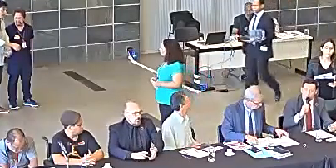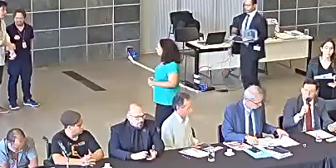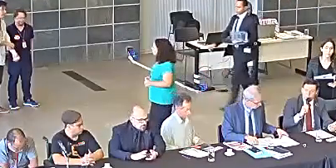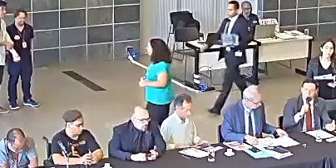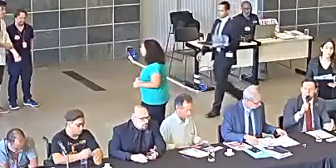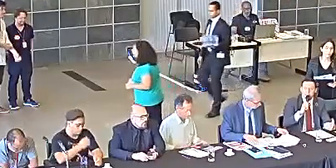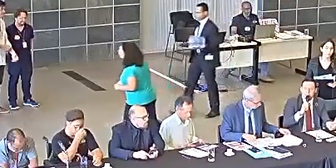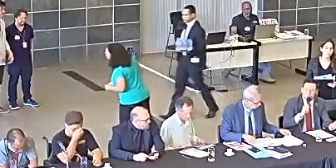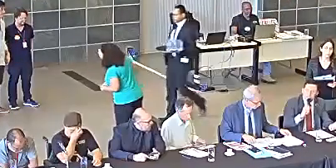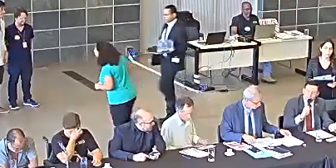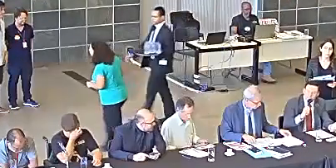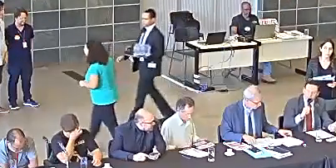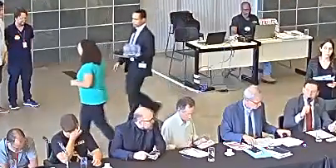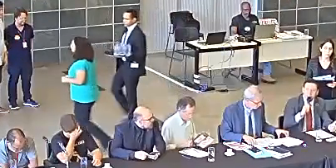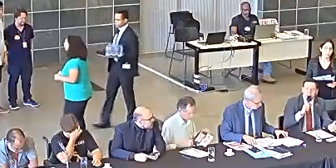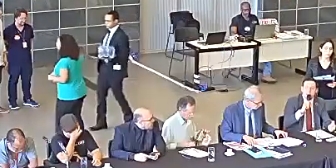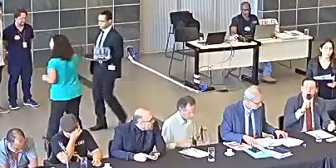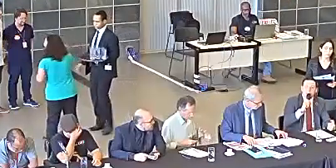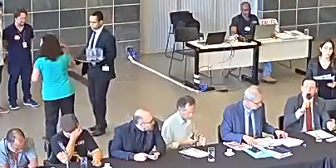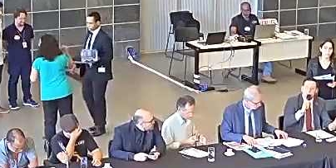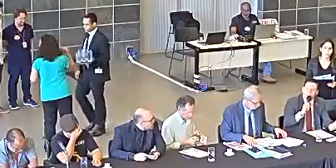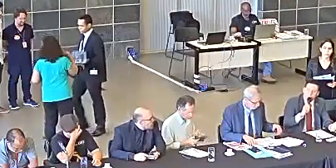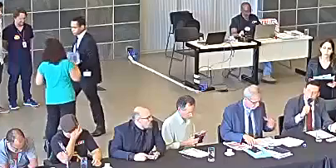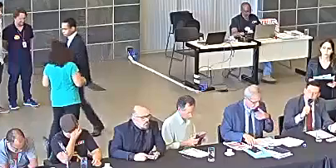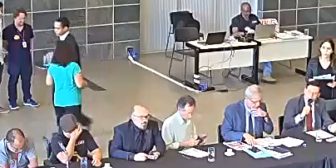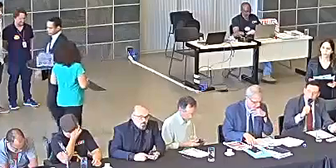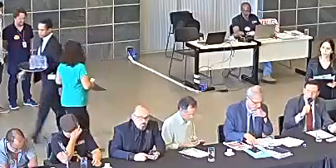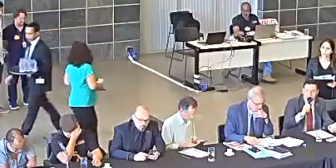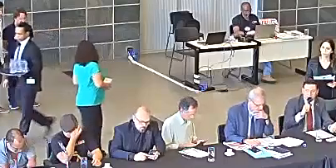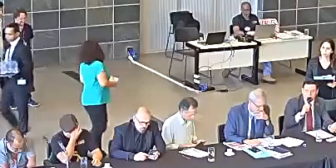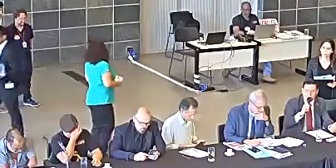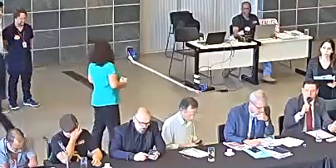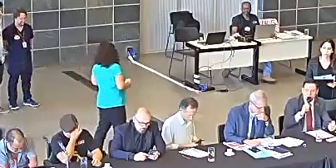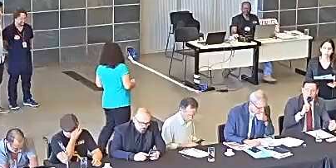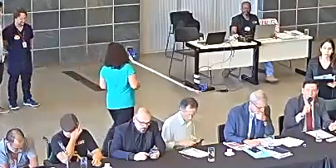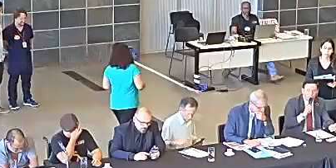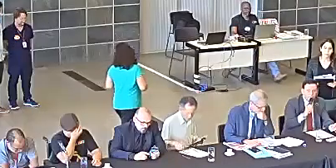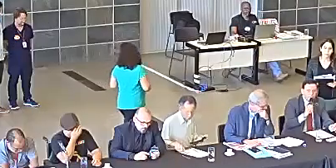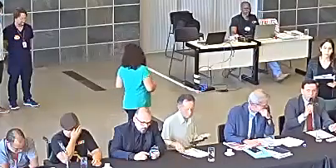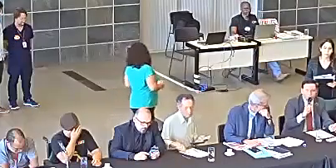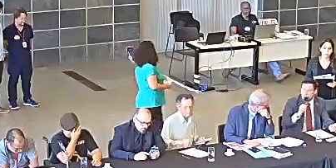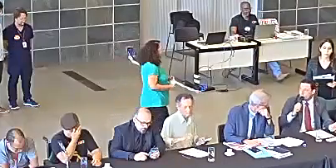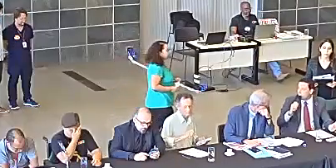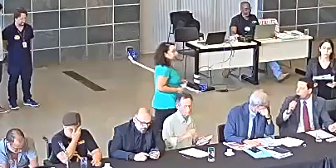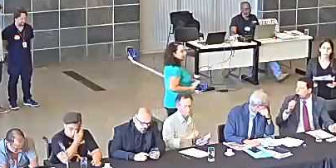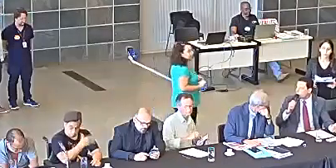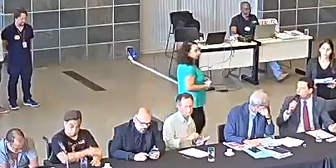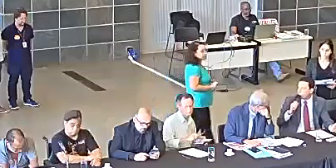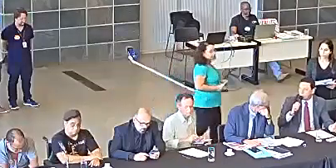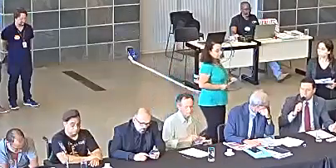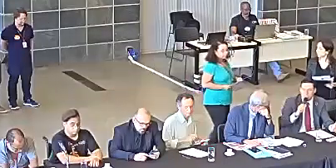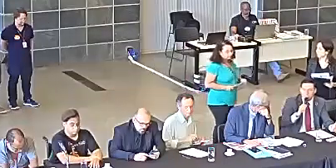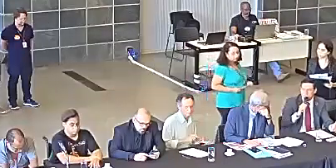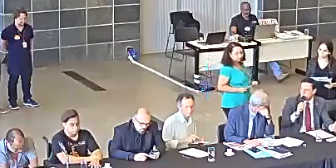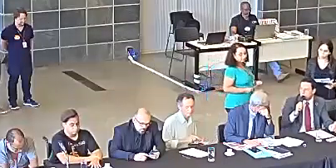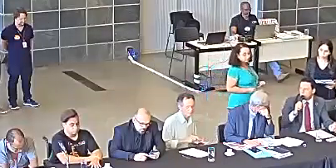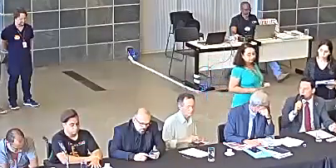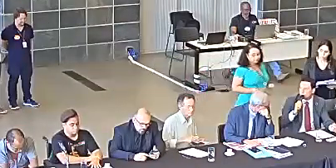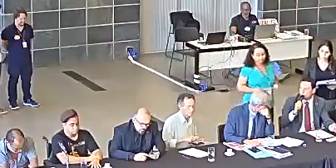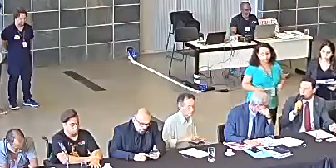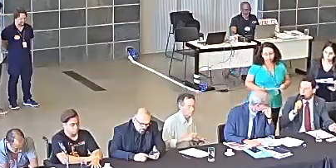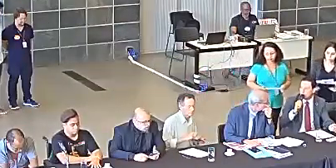Algumas propostas até de mudança de lei de aperfeiçoamento da fiscalização Então esse é o primeiro encaminhamento que eu quero fazer na